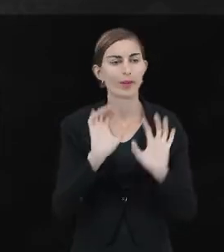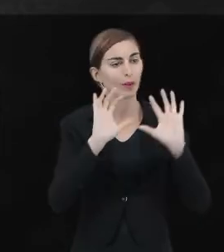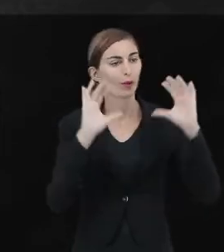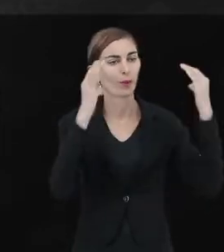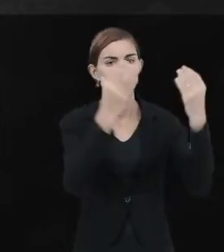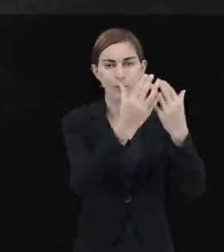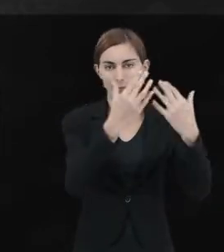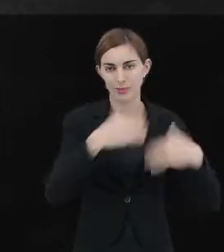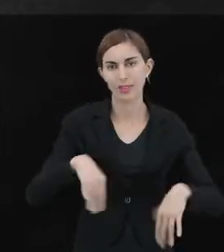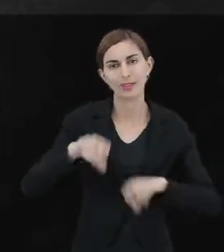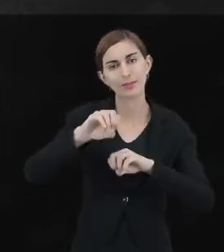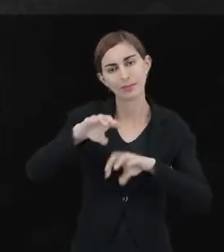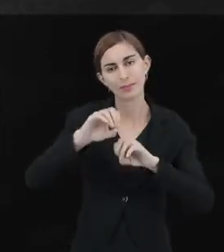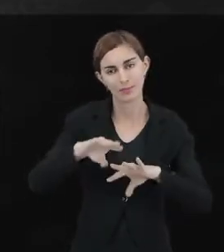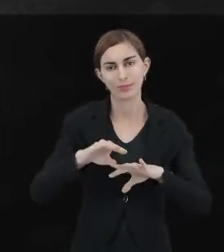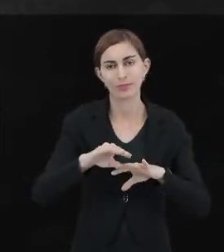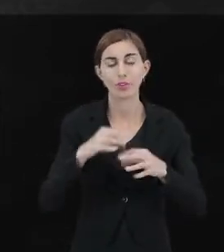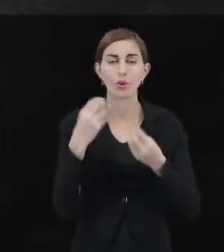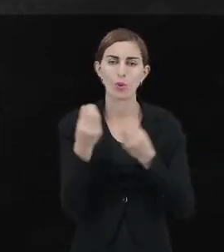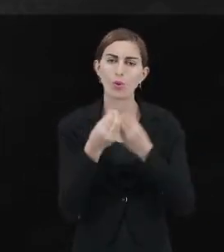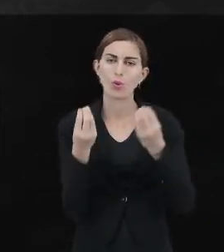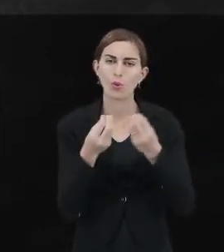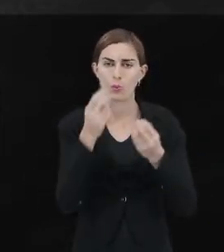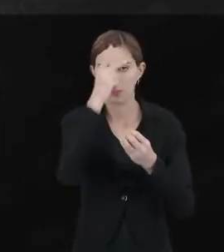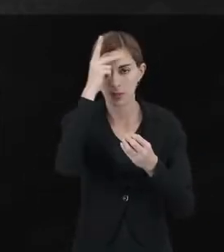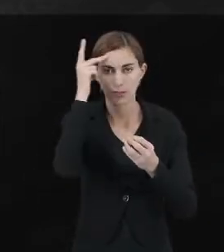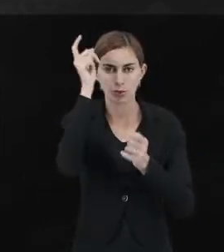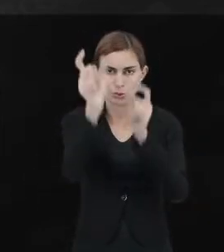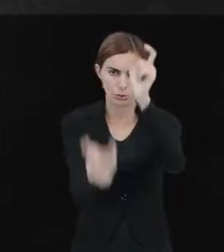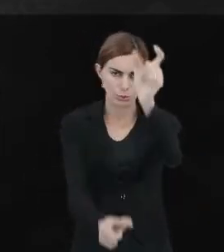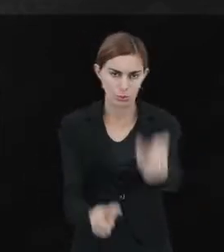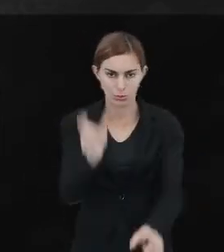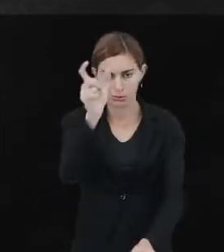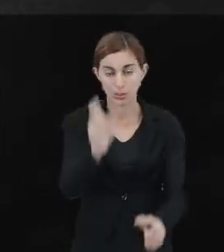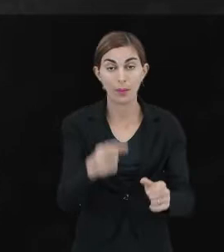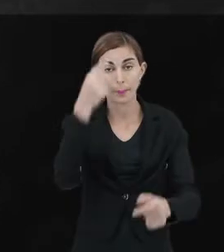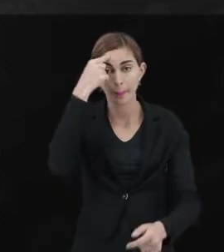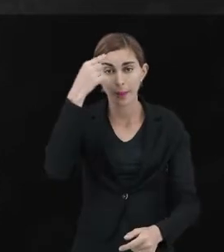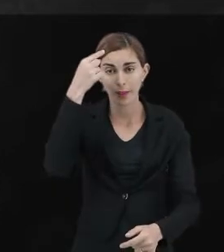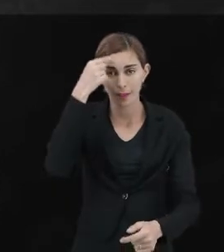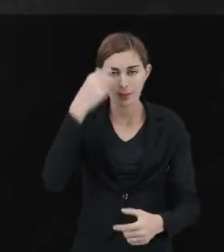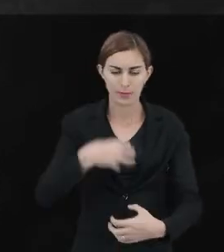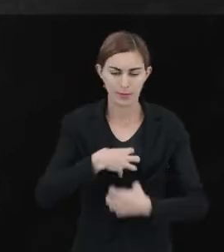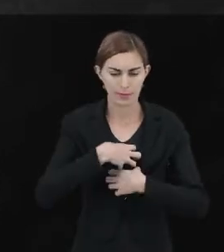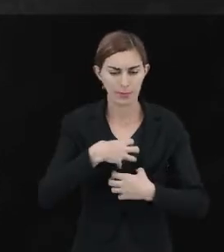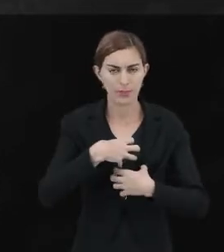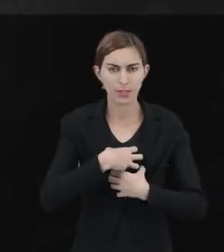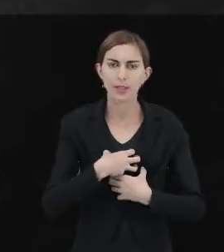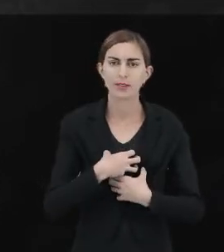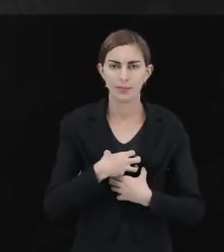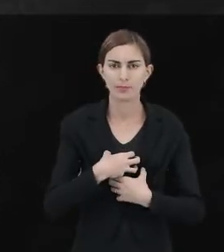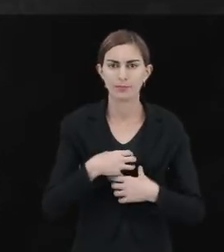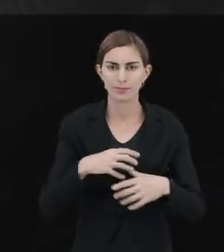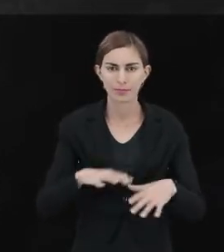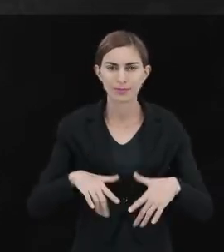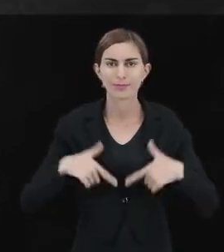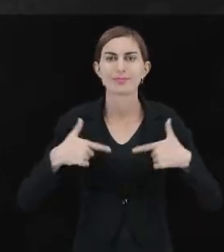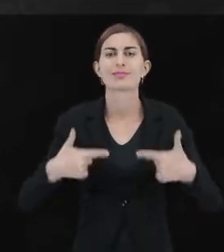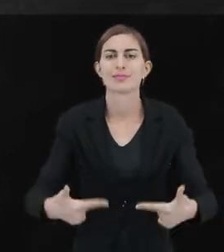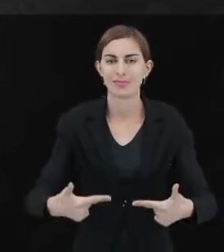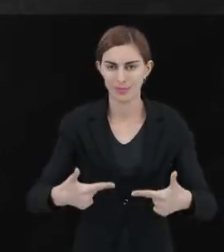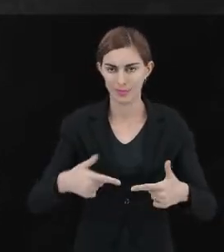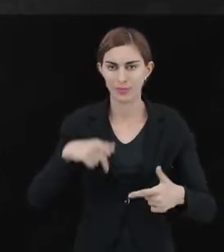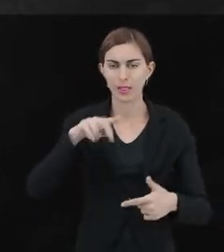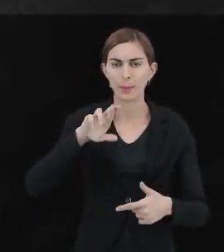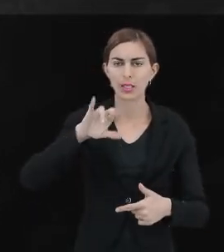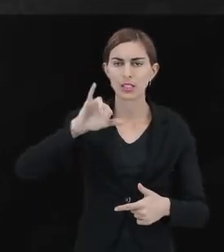uma comunidade educativa, formada por seres humanos que pensam, sentem e agem segundo